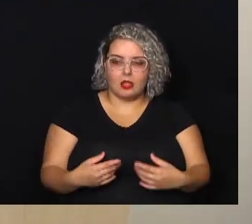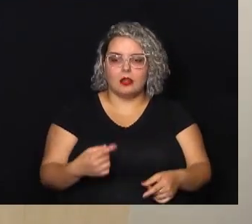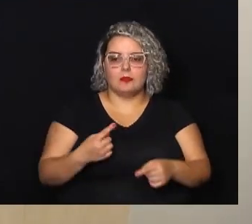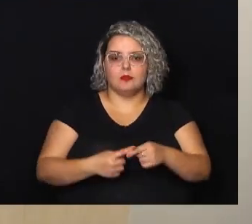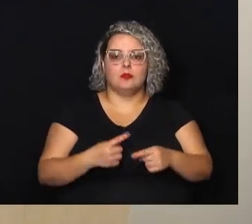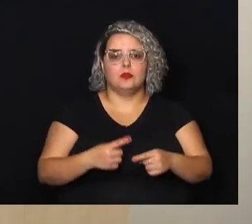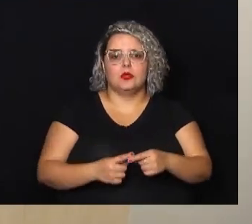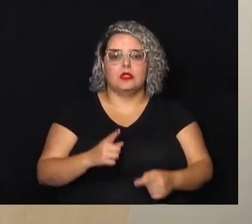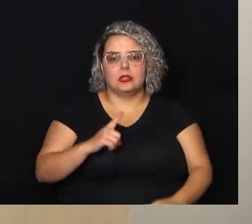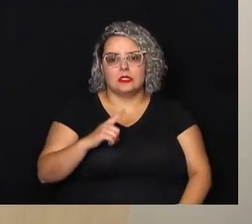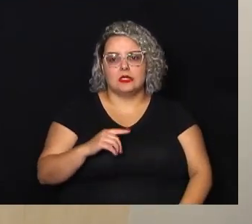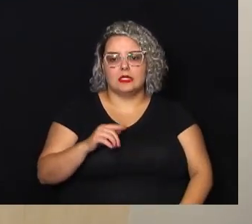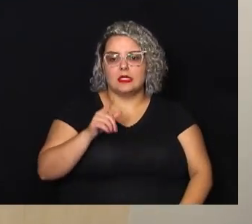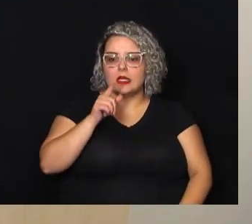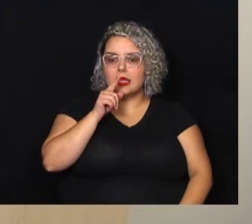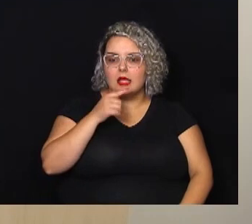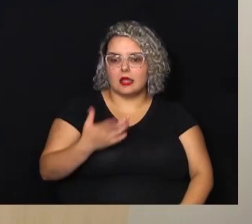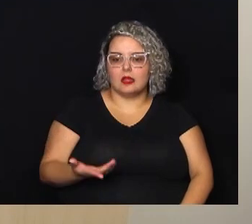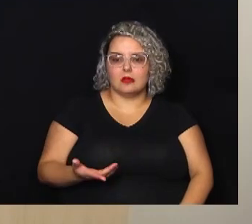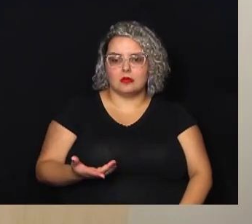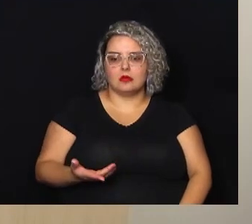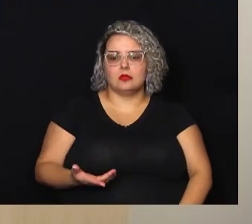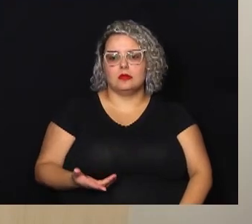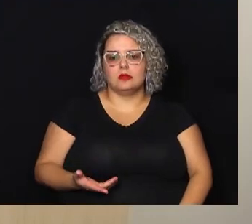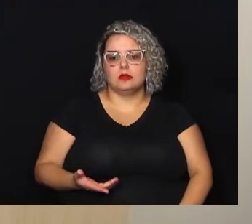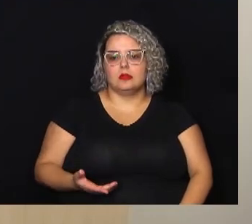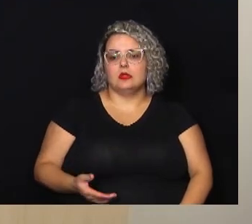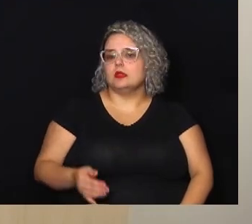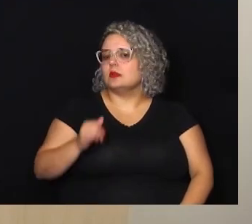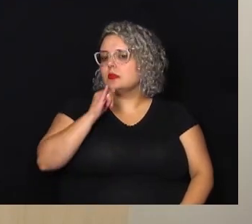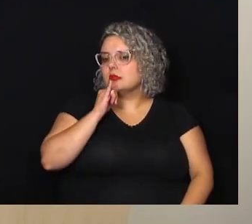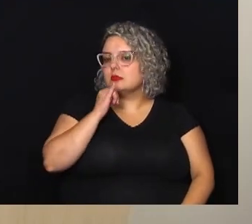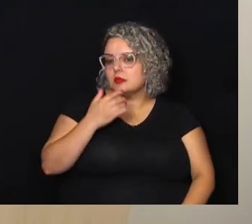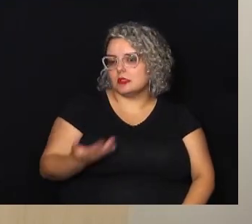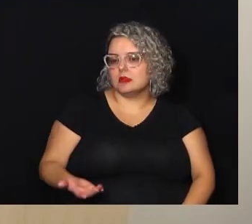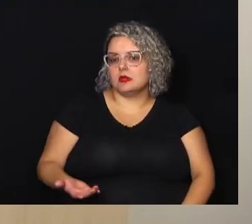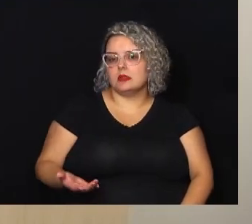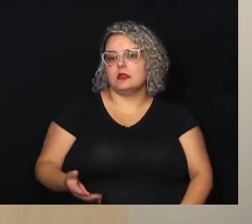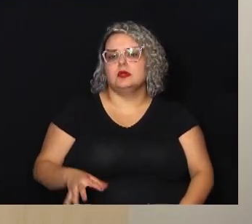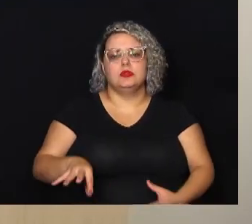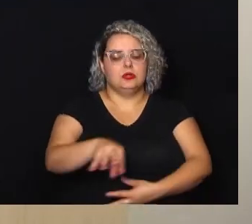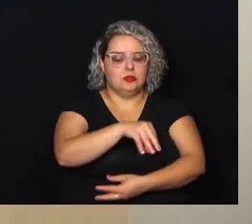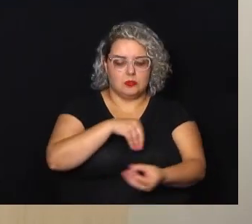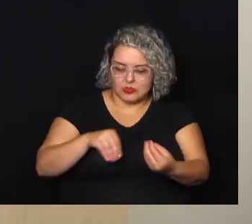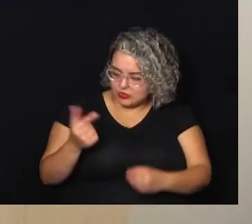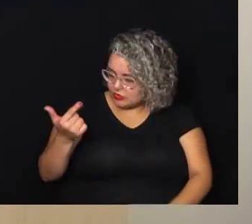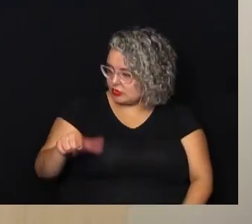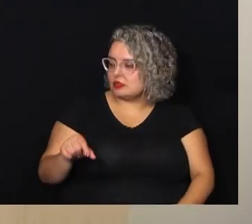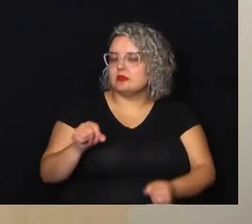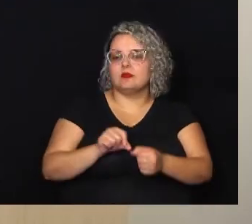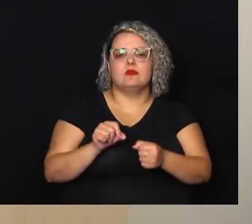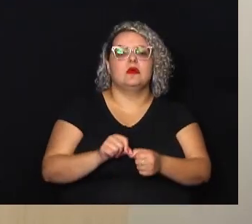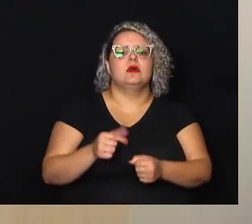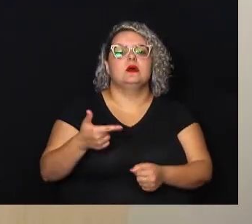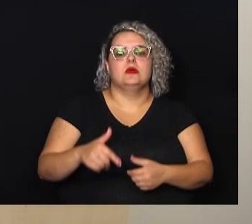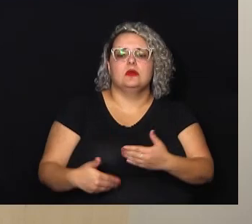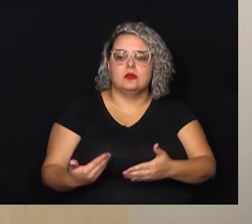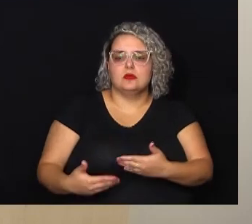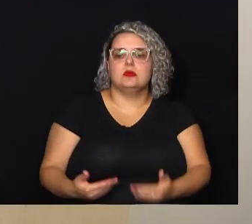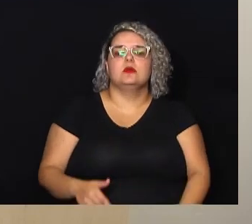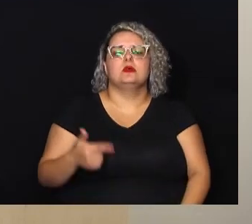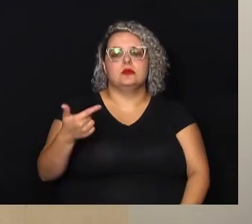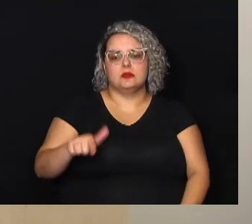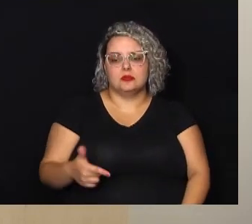porque traz água do congelador. Aqui eu vou dar vou dar um exemplo. Sobrou massa aqui ainda, mas aí a gente já mistura de novo e faz o